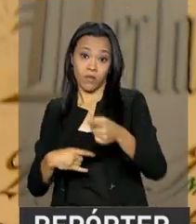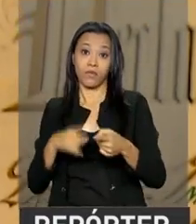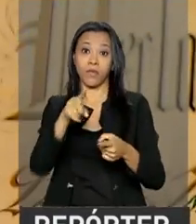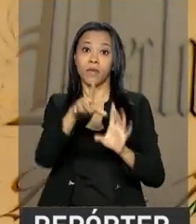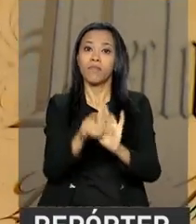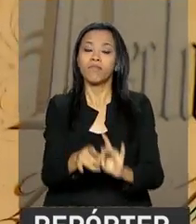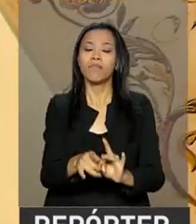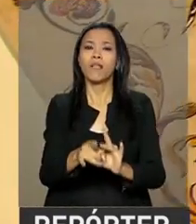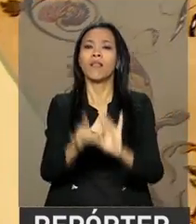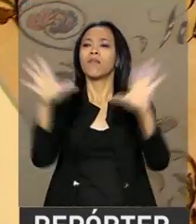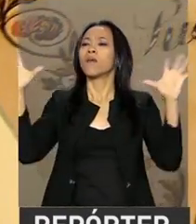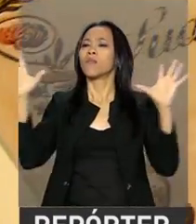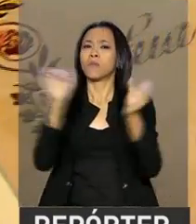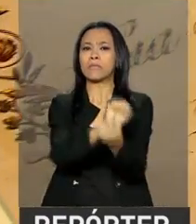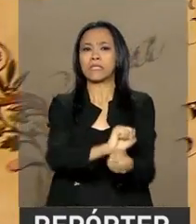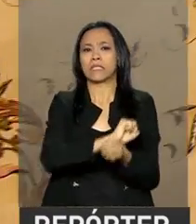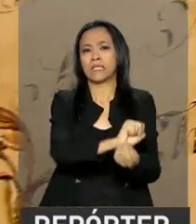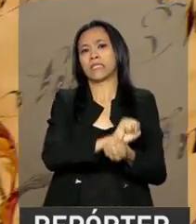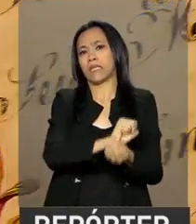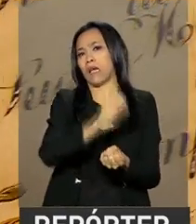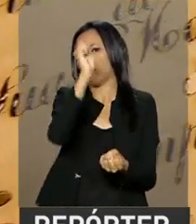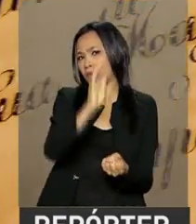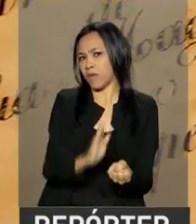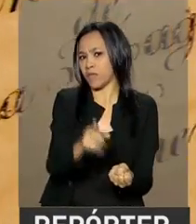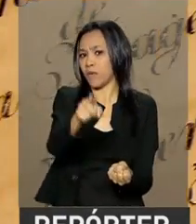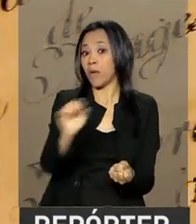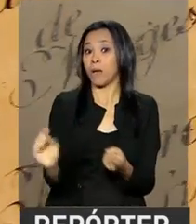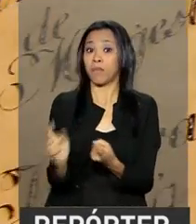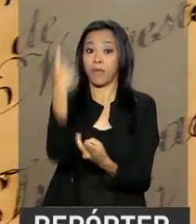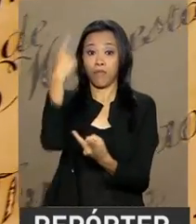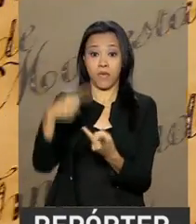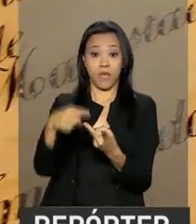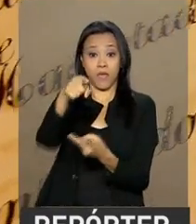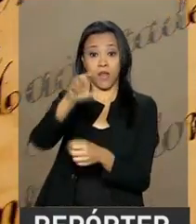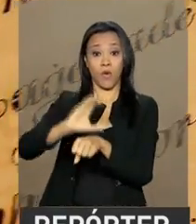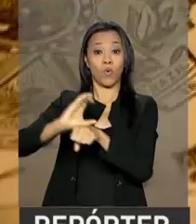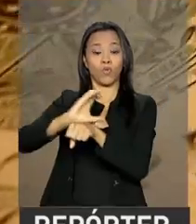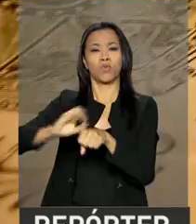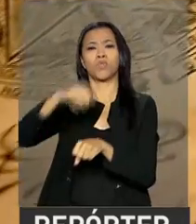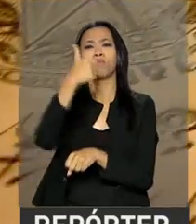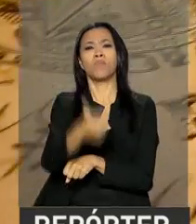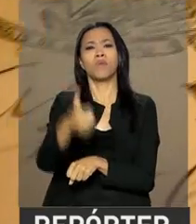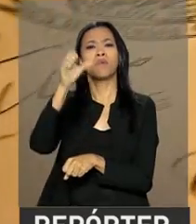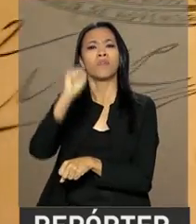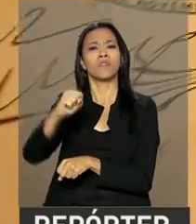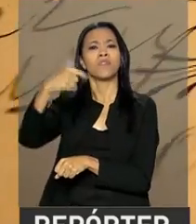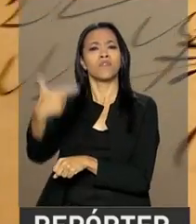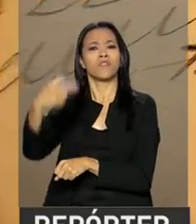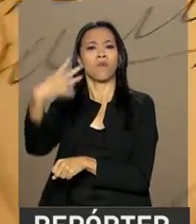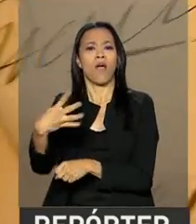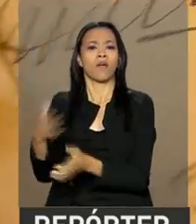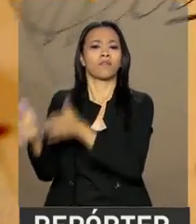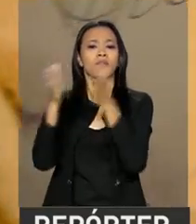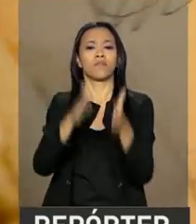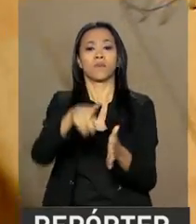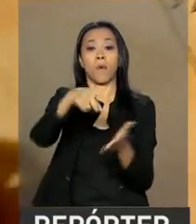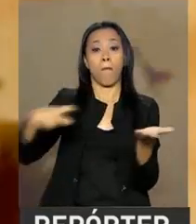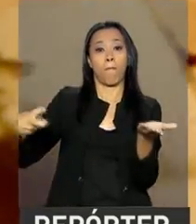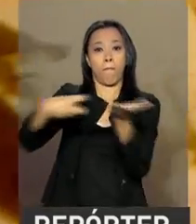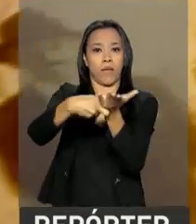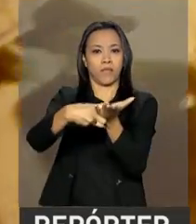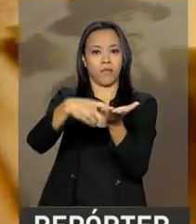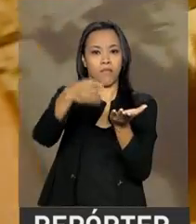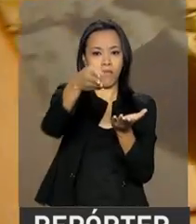escravidão no Brasil a primeira Constituição de 1824 e ainda o passaporte oficial de